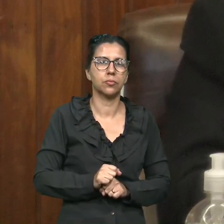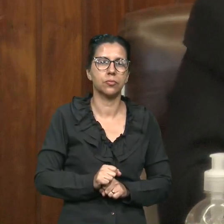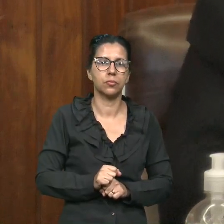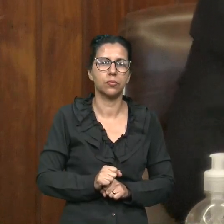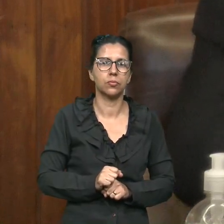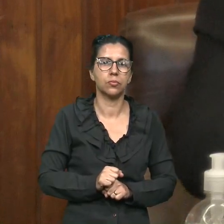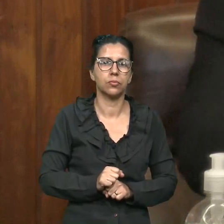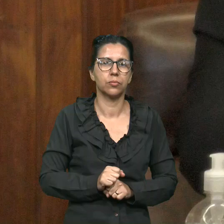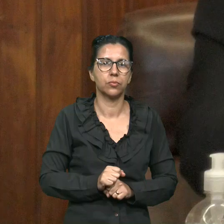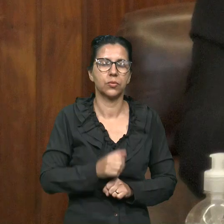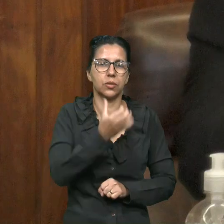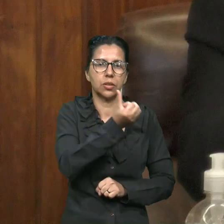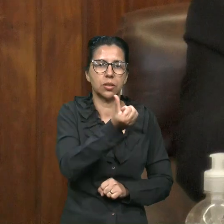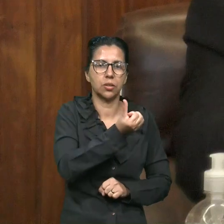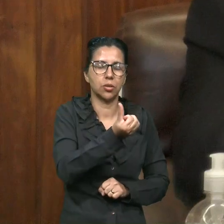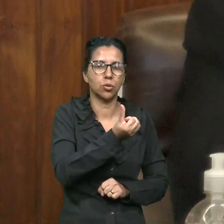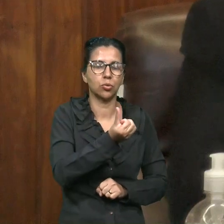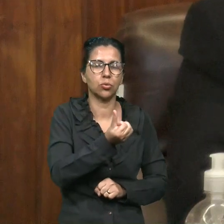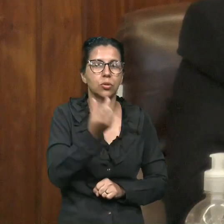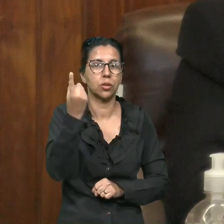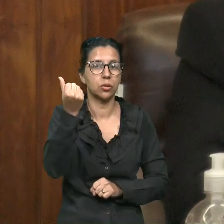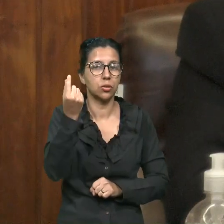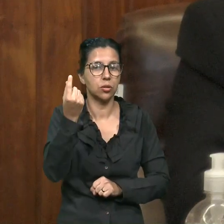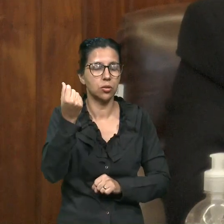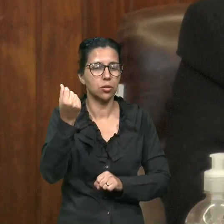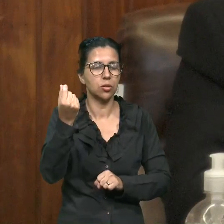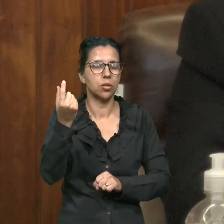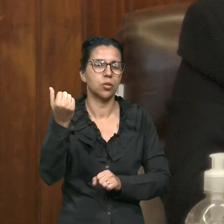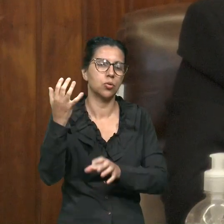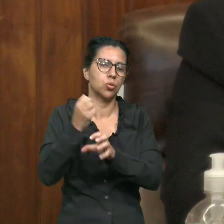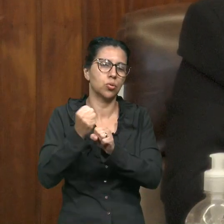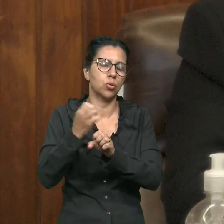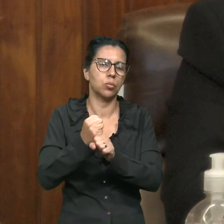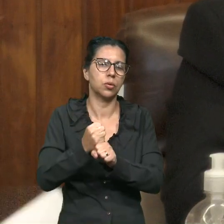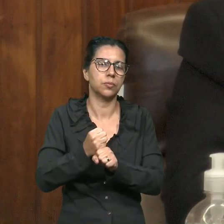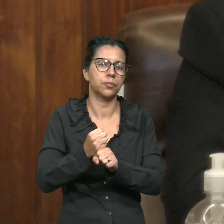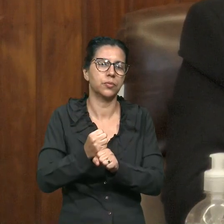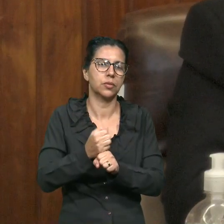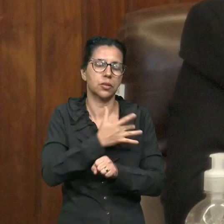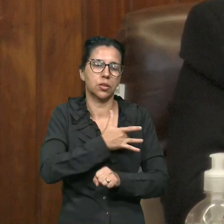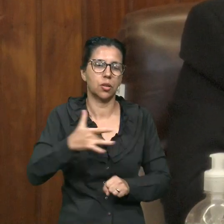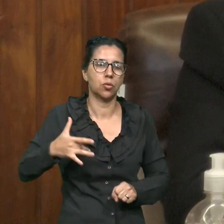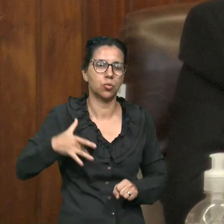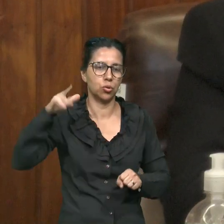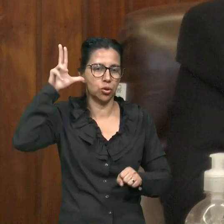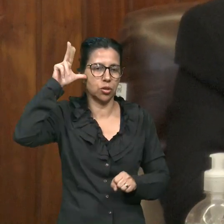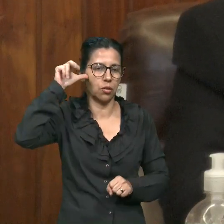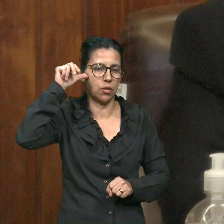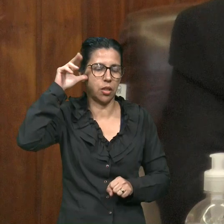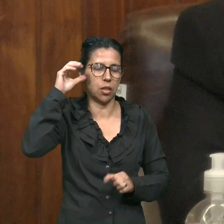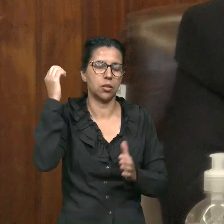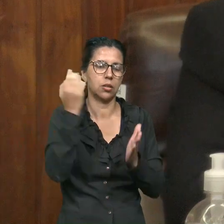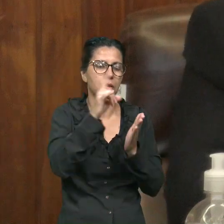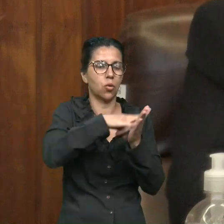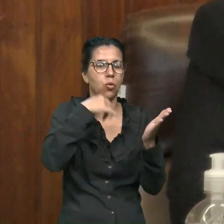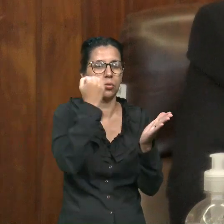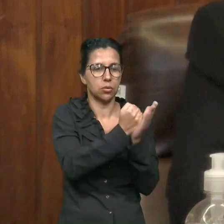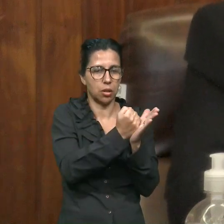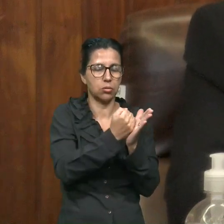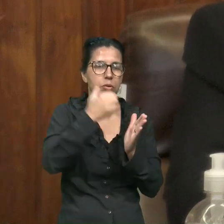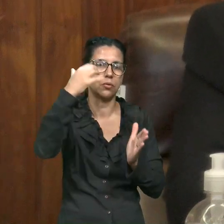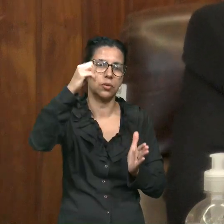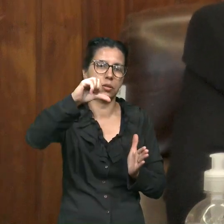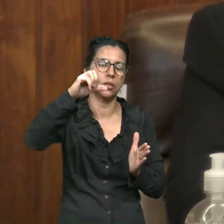R$ 1.455.763,59. Sexto, tomada de preço 22/2022, Espaço Saúde Cavalari. Valor do contrato